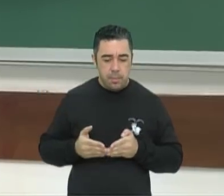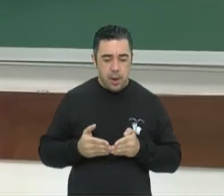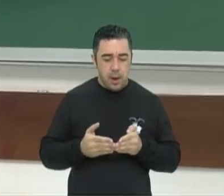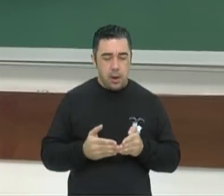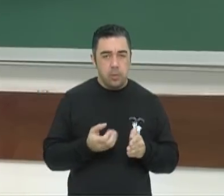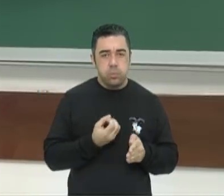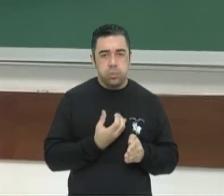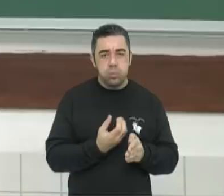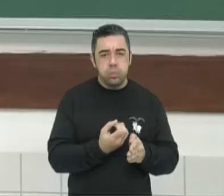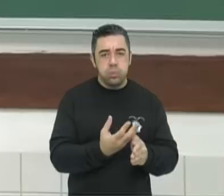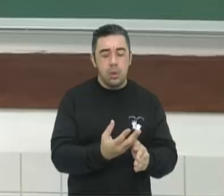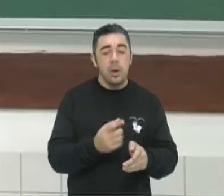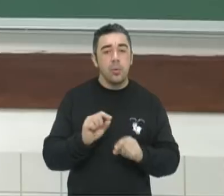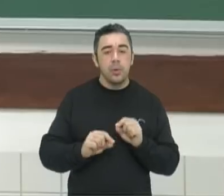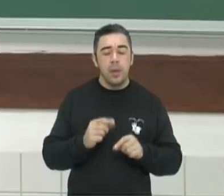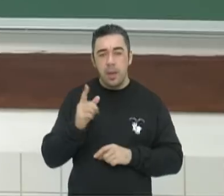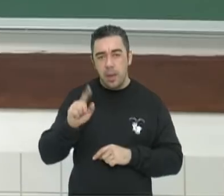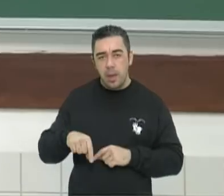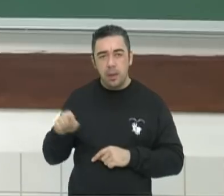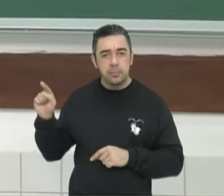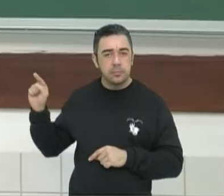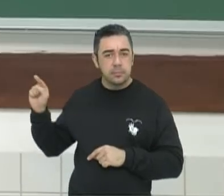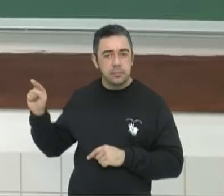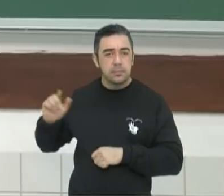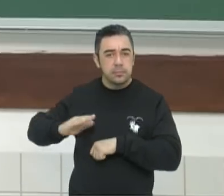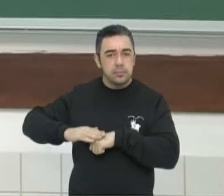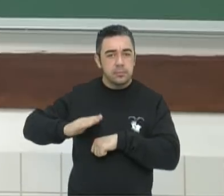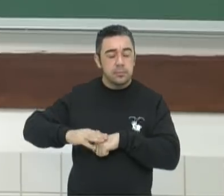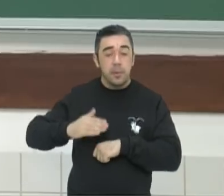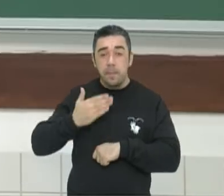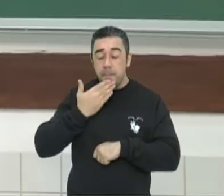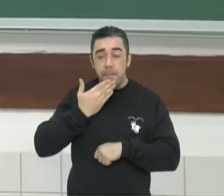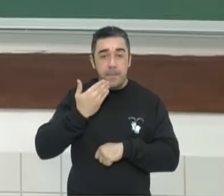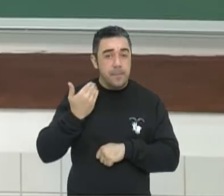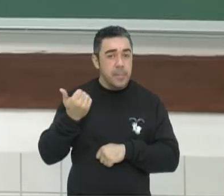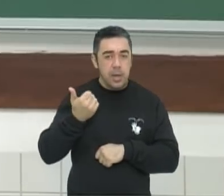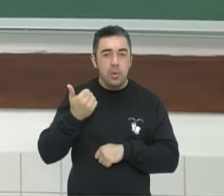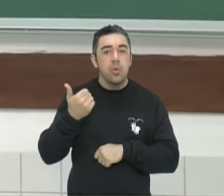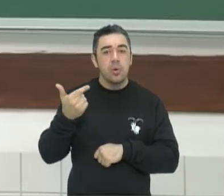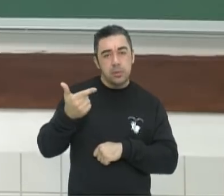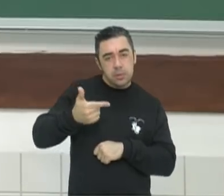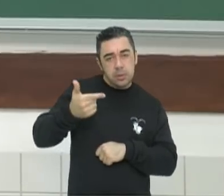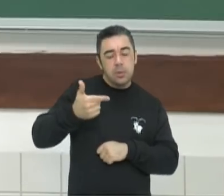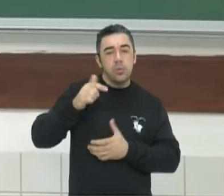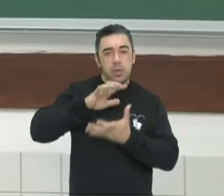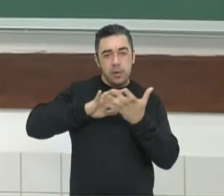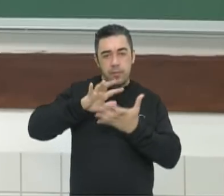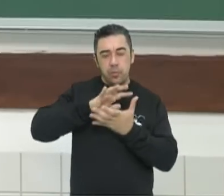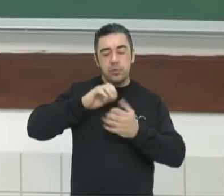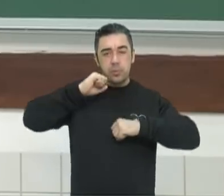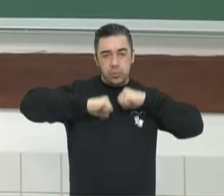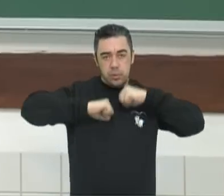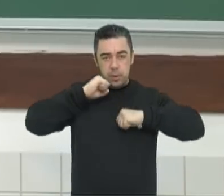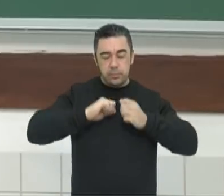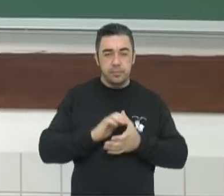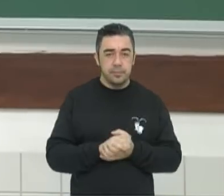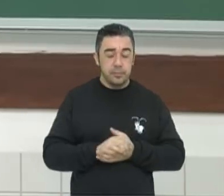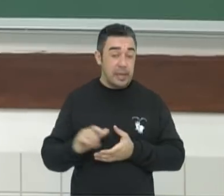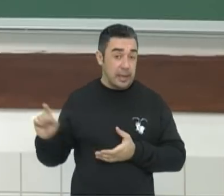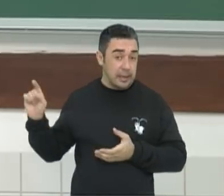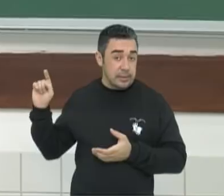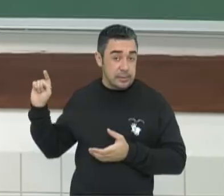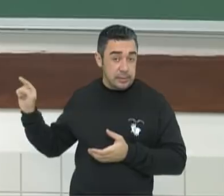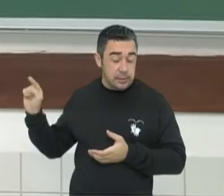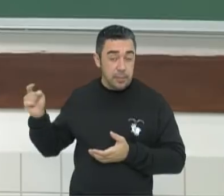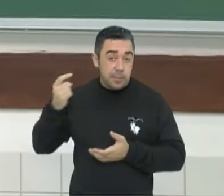vapor, da locomotiva, que eram meios que foram melhorados na segunda Revolução Industrial. Tá? E aqui, gente, vamos